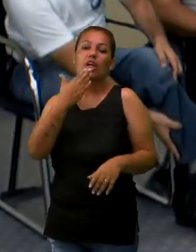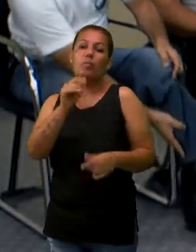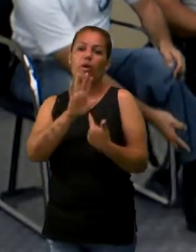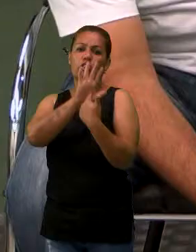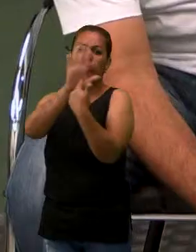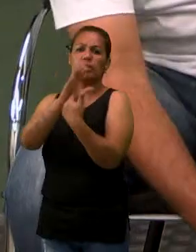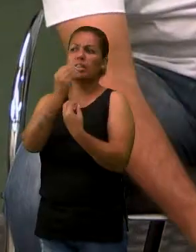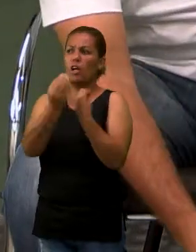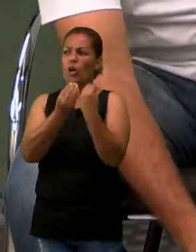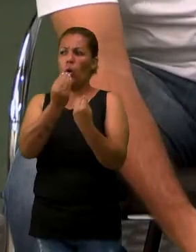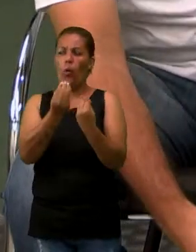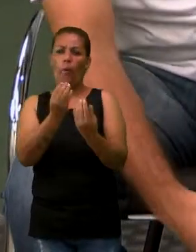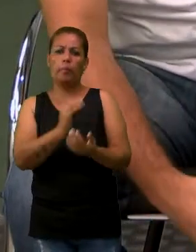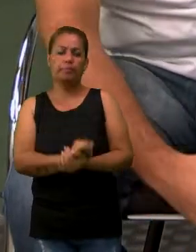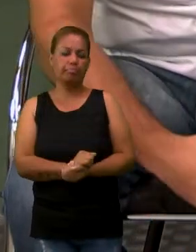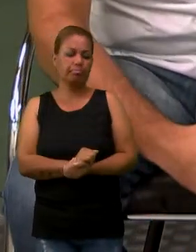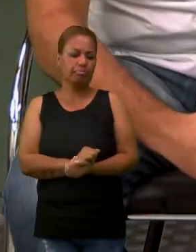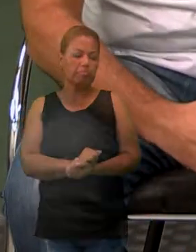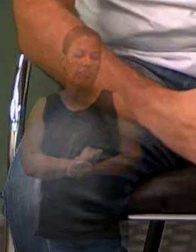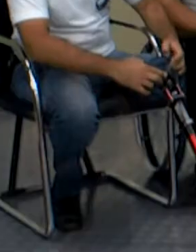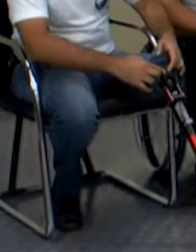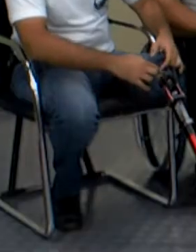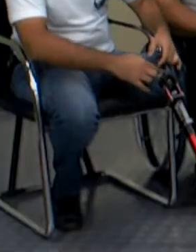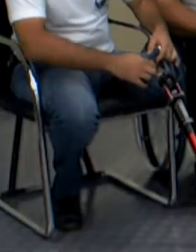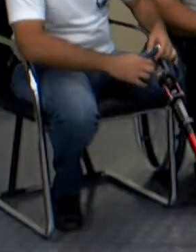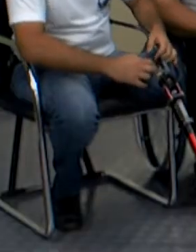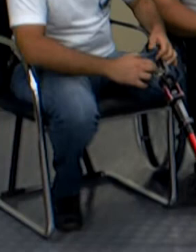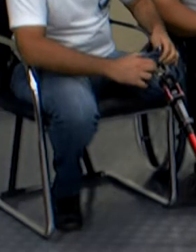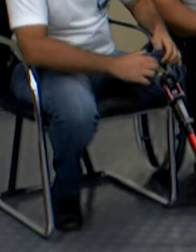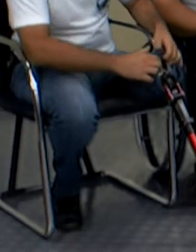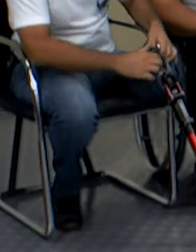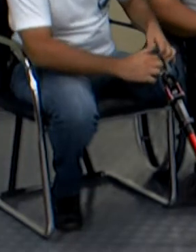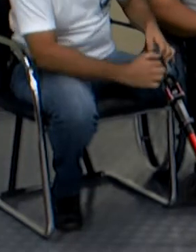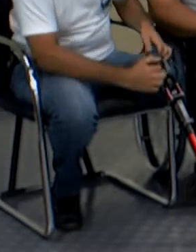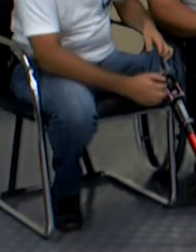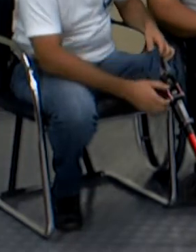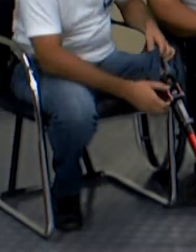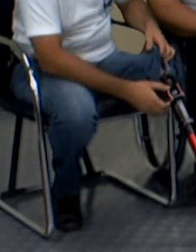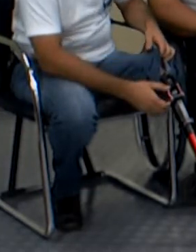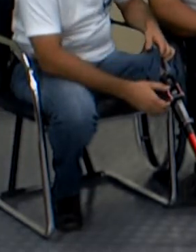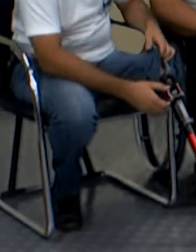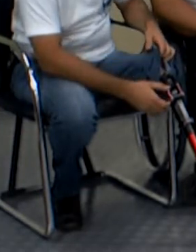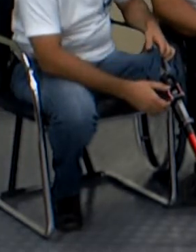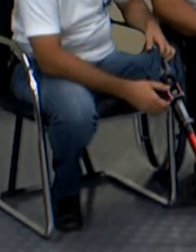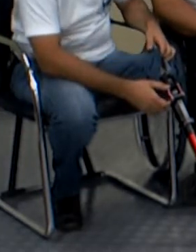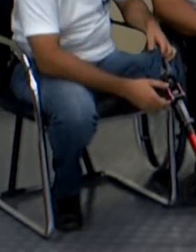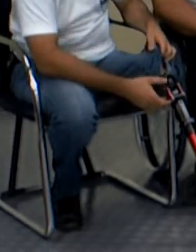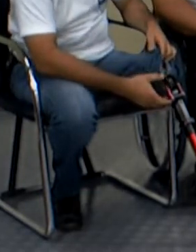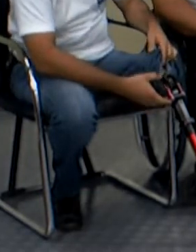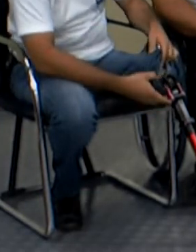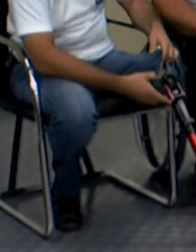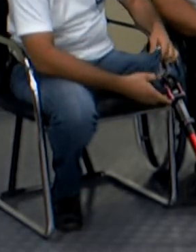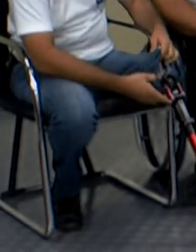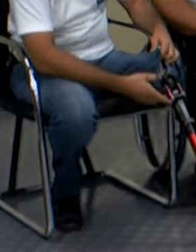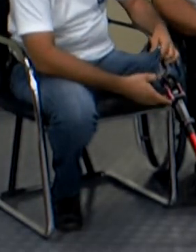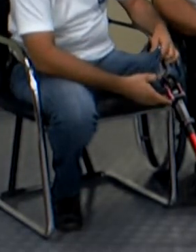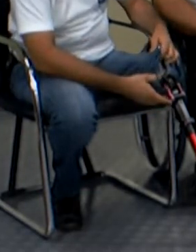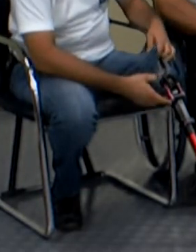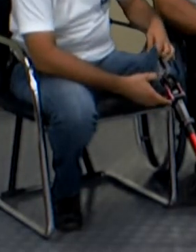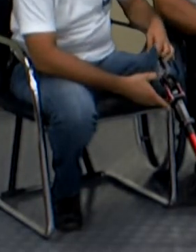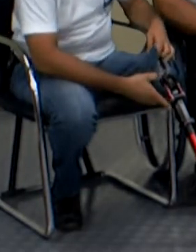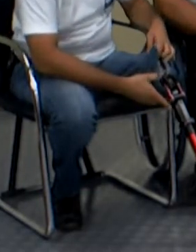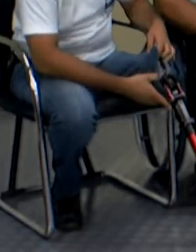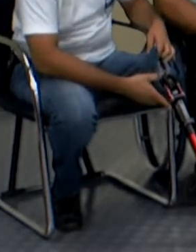e e assim você tava dizendo você é era da marinha e pesado como é que foi esse